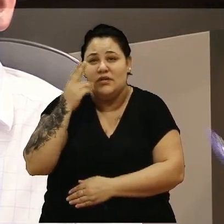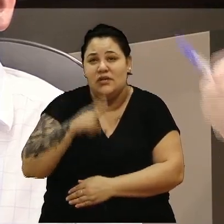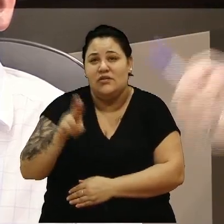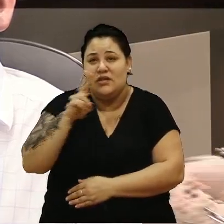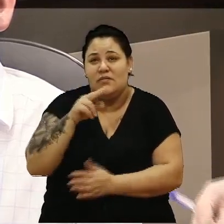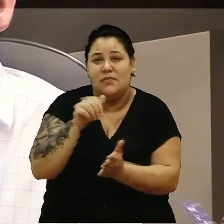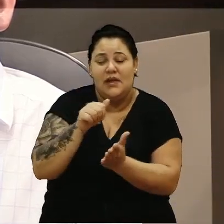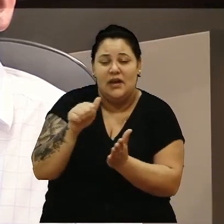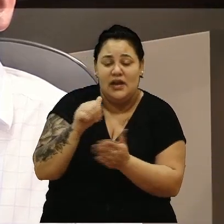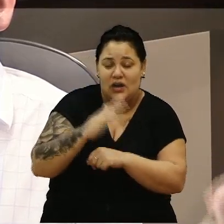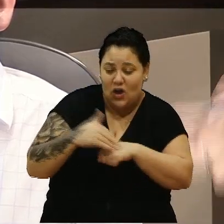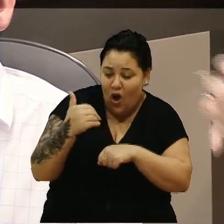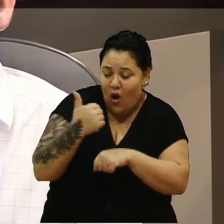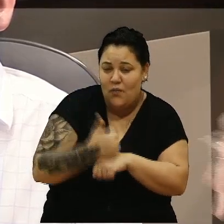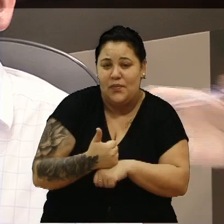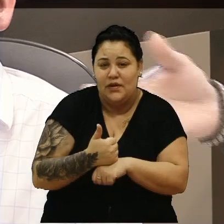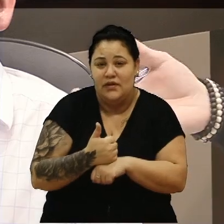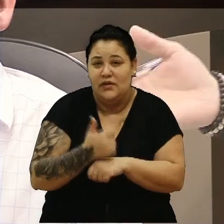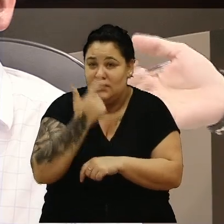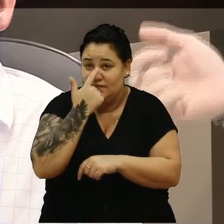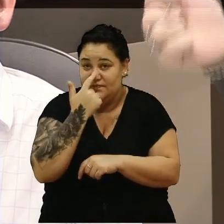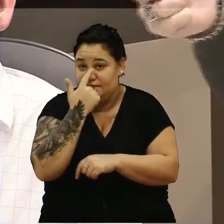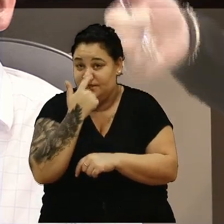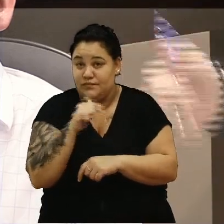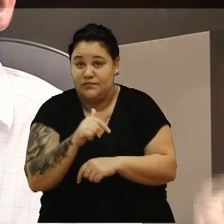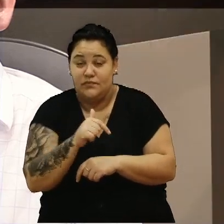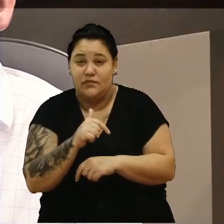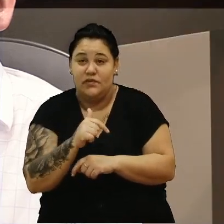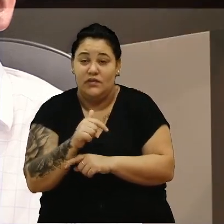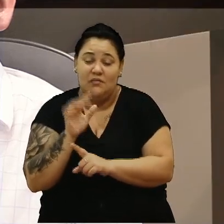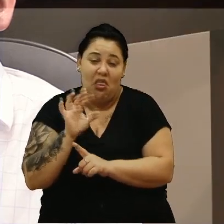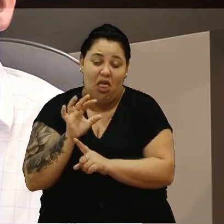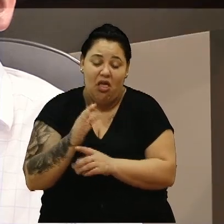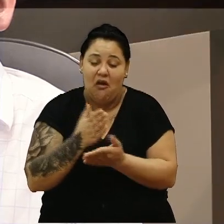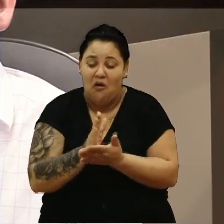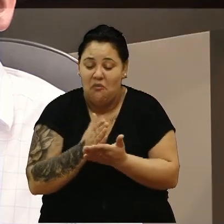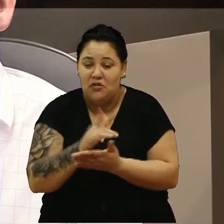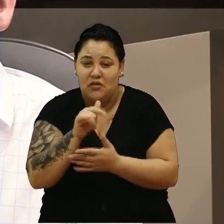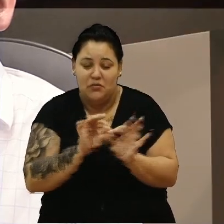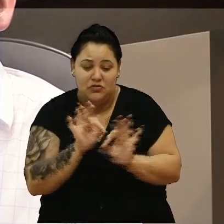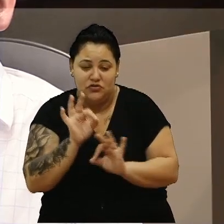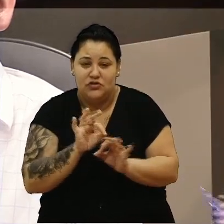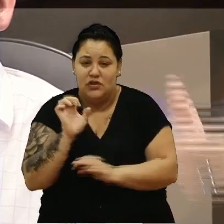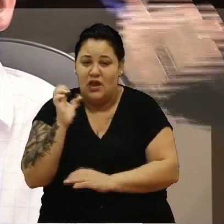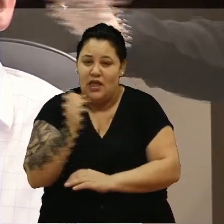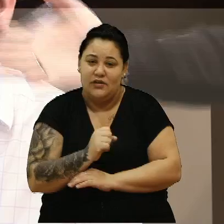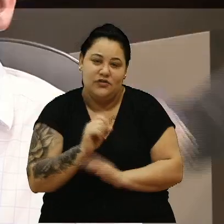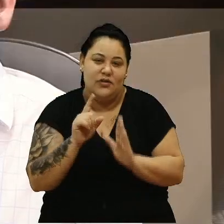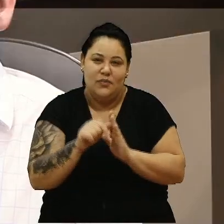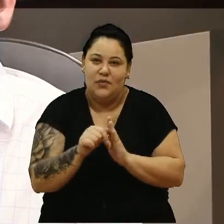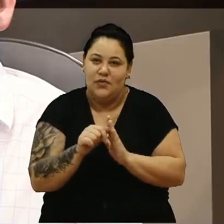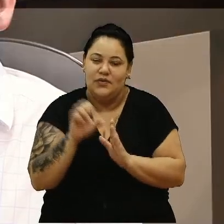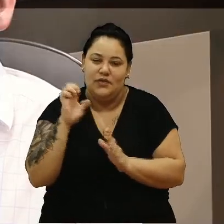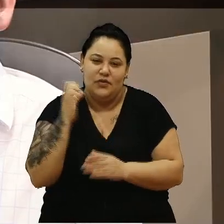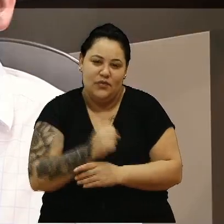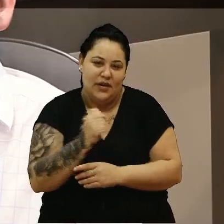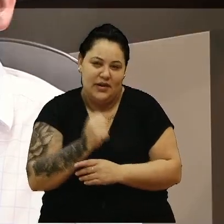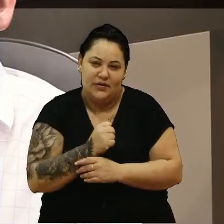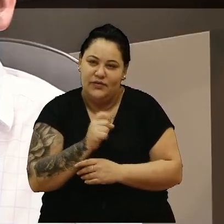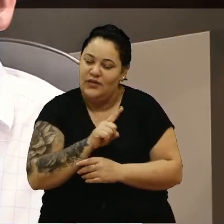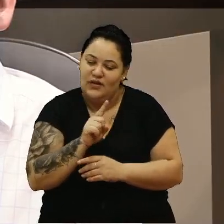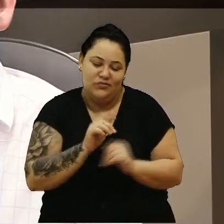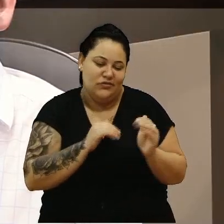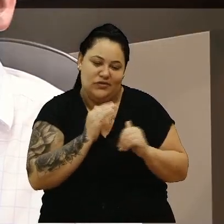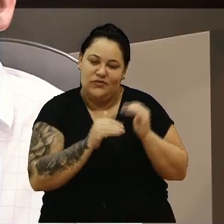o pessoal pressionou a Assembleia e tal, era um projeto também do Eduardo Leite, e depois o Eduardo Leite recuou e não avançou com isso aí, né?